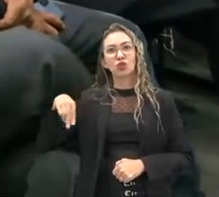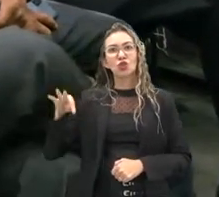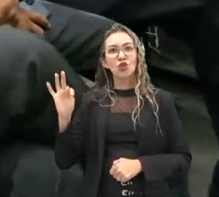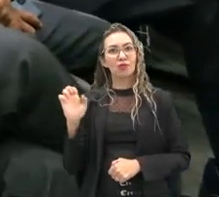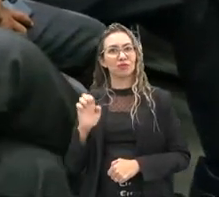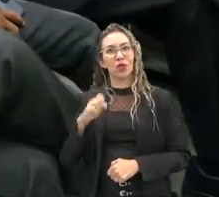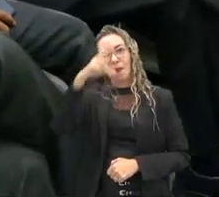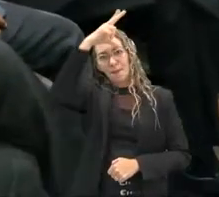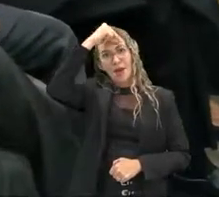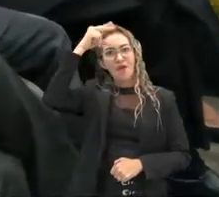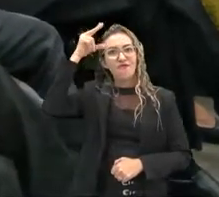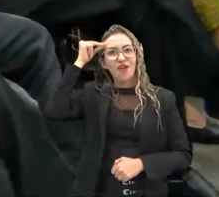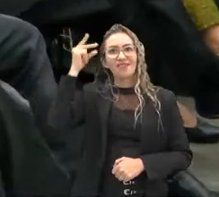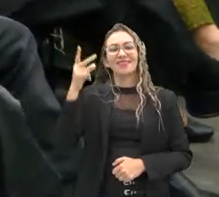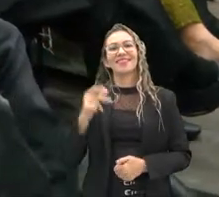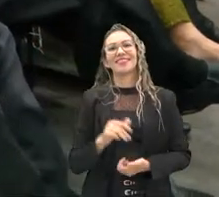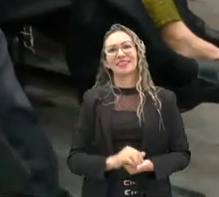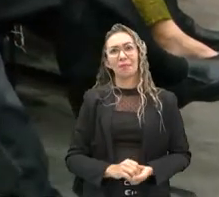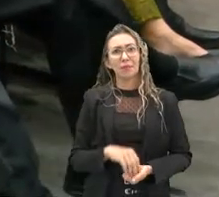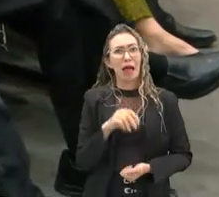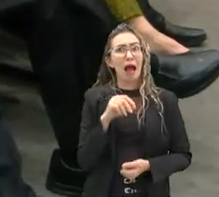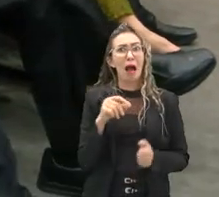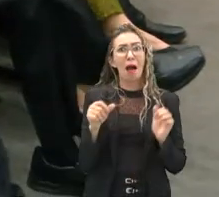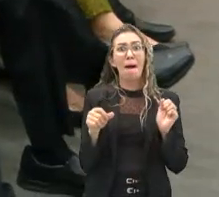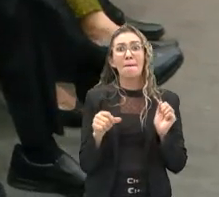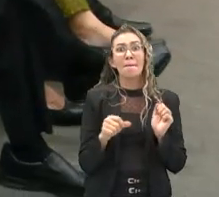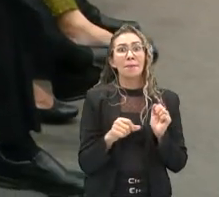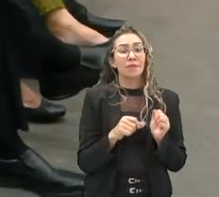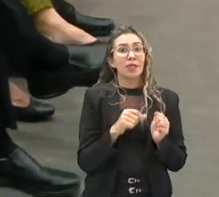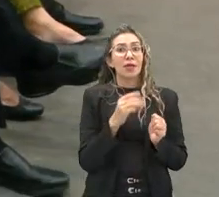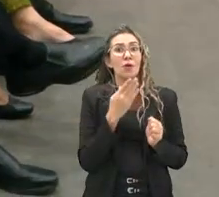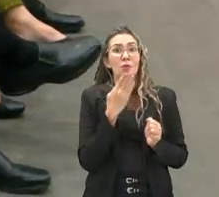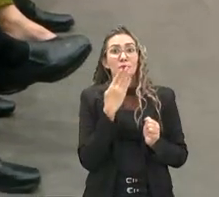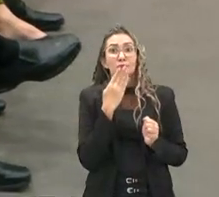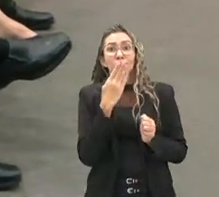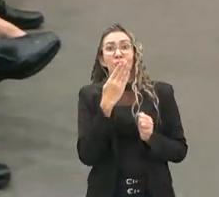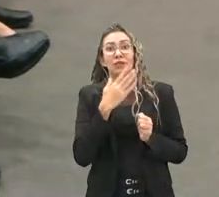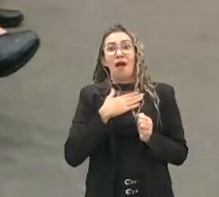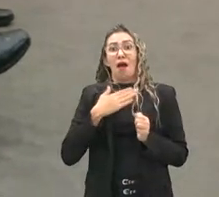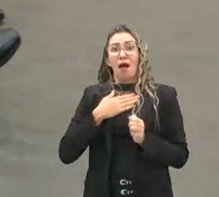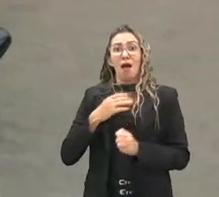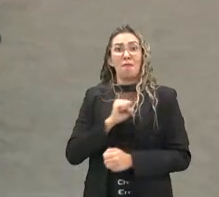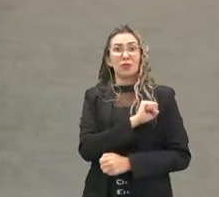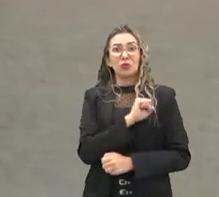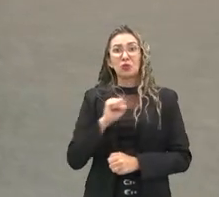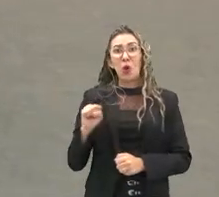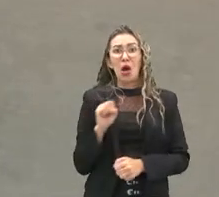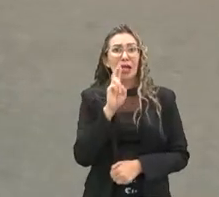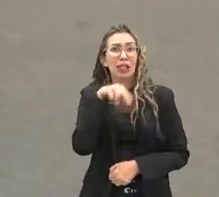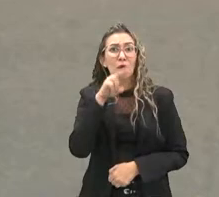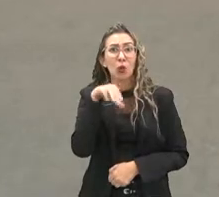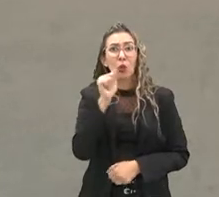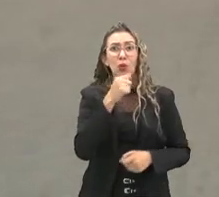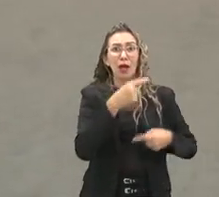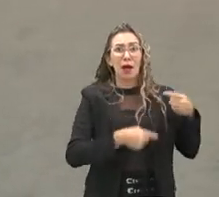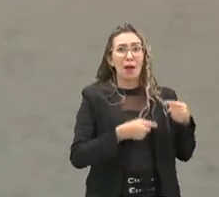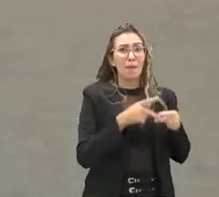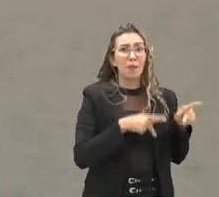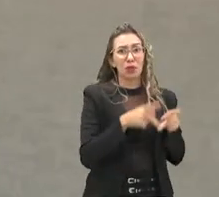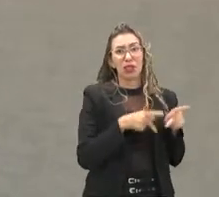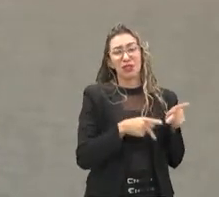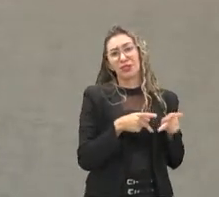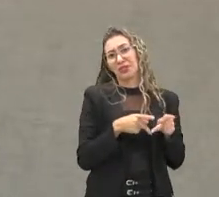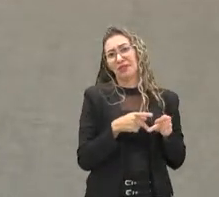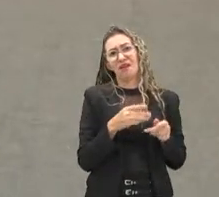minha sogra que eu nunca mexeria com política. Ela é viúva de um senador quebrado, falido.